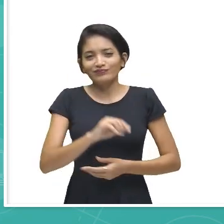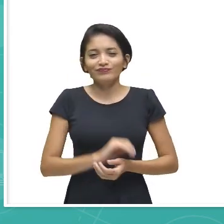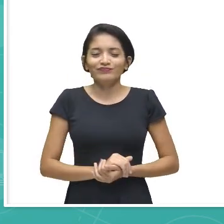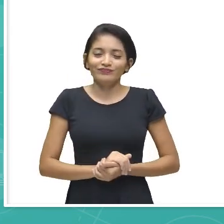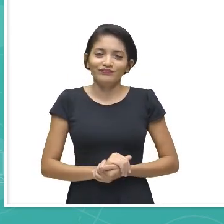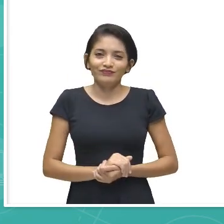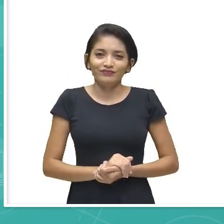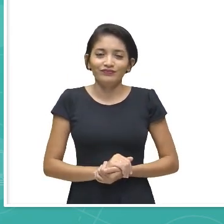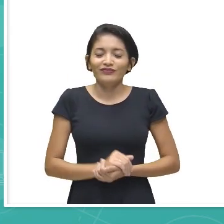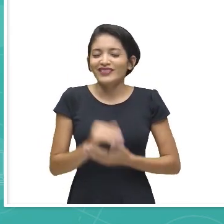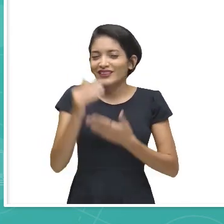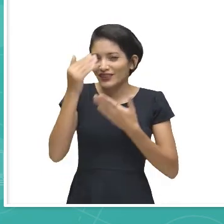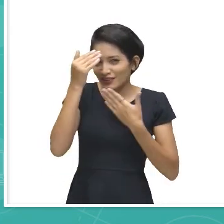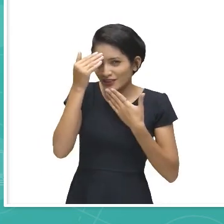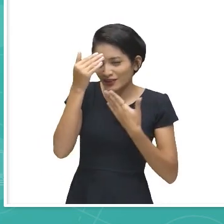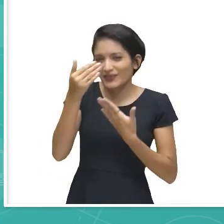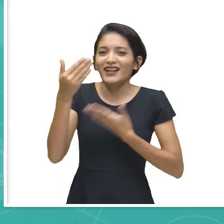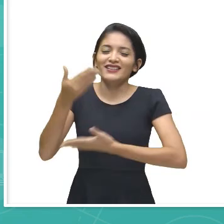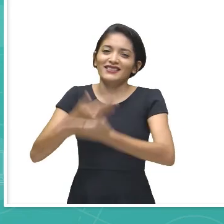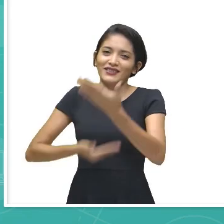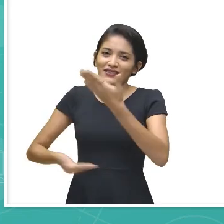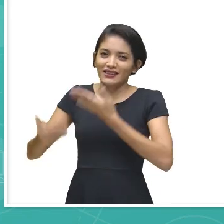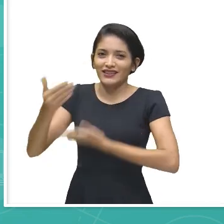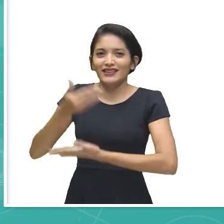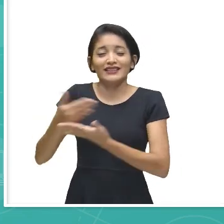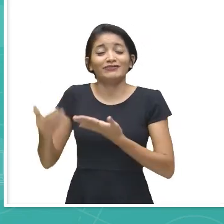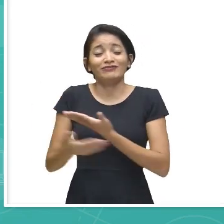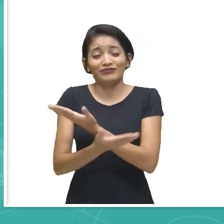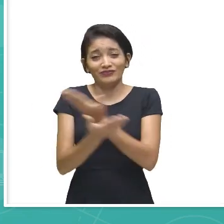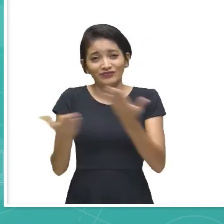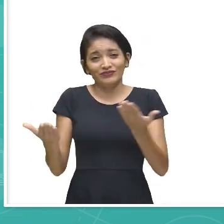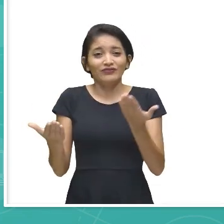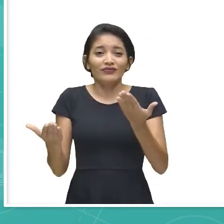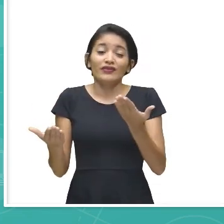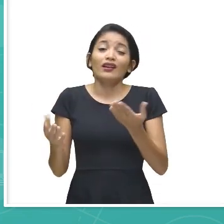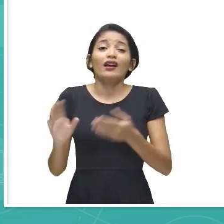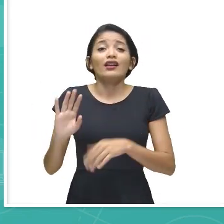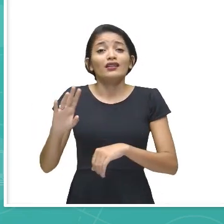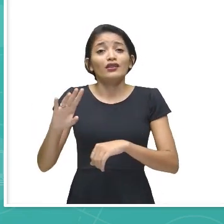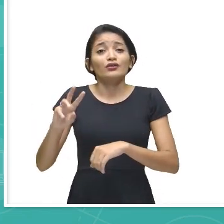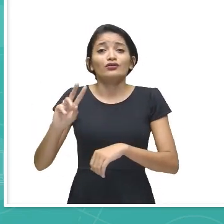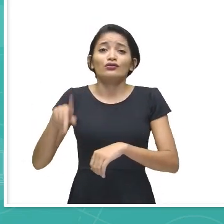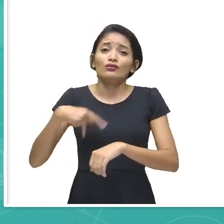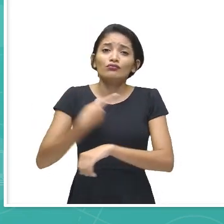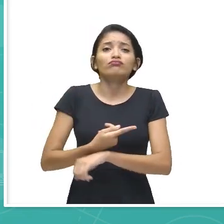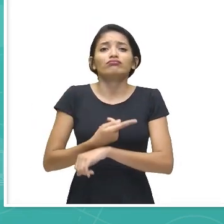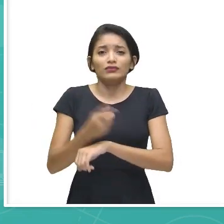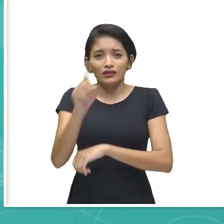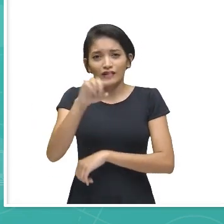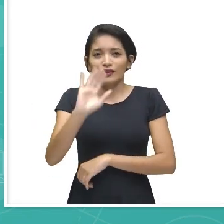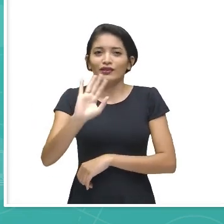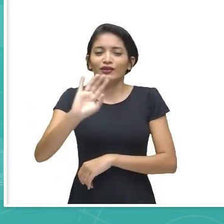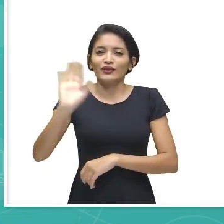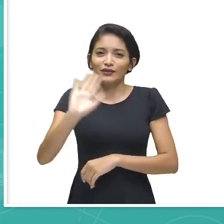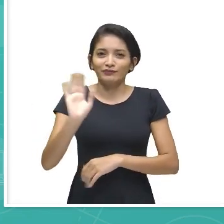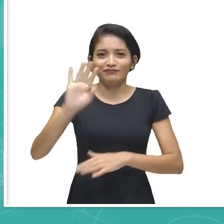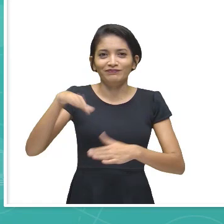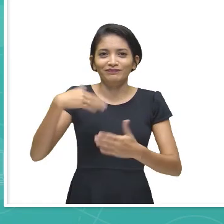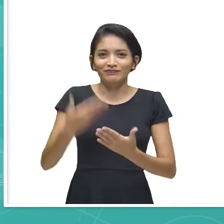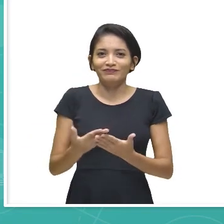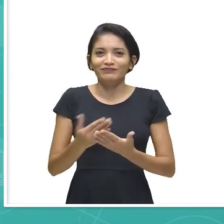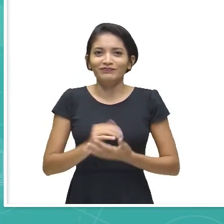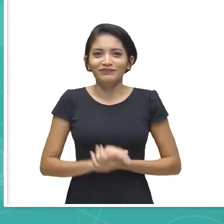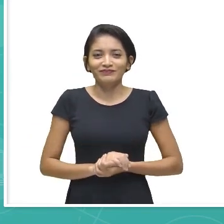tá? Muito obrigada pela participação de vocês. A gente se encontra numa próxima aula. Até mais!